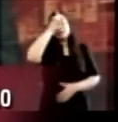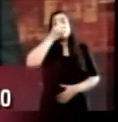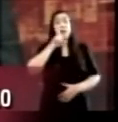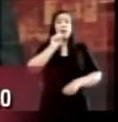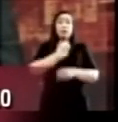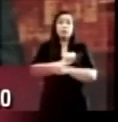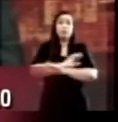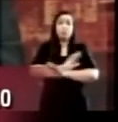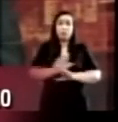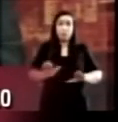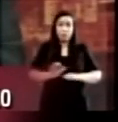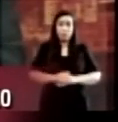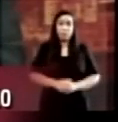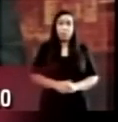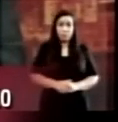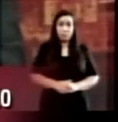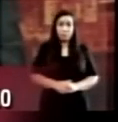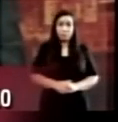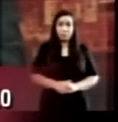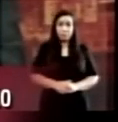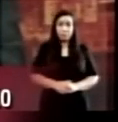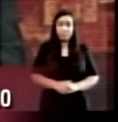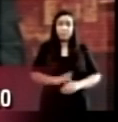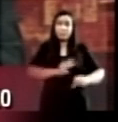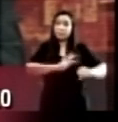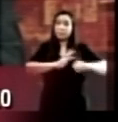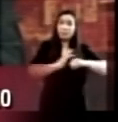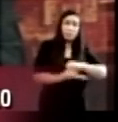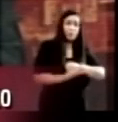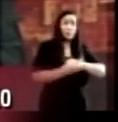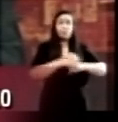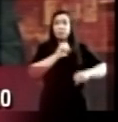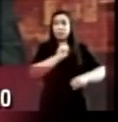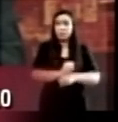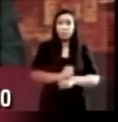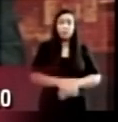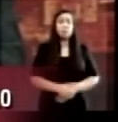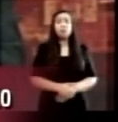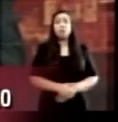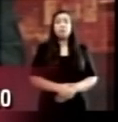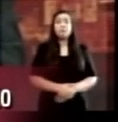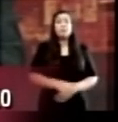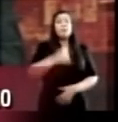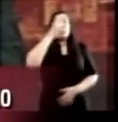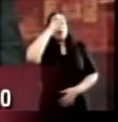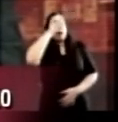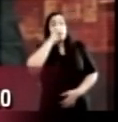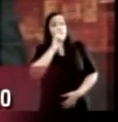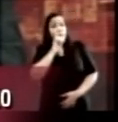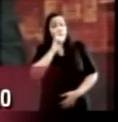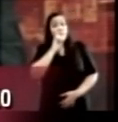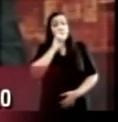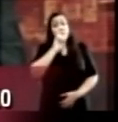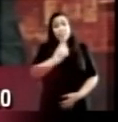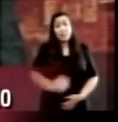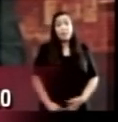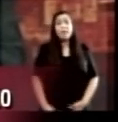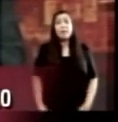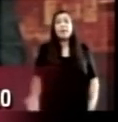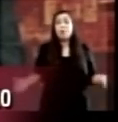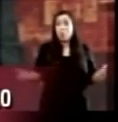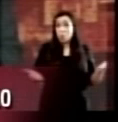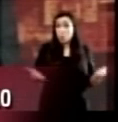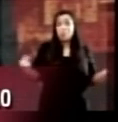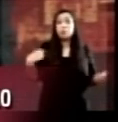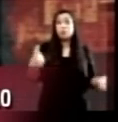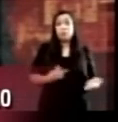acabado a pandemia. Eu não acredito que a fase amarela por si só, hoje o que a